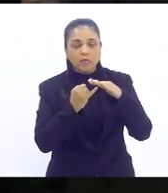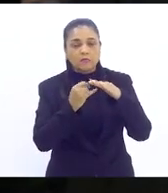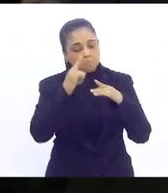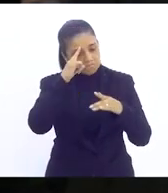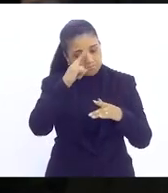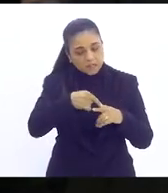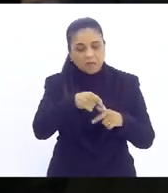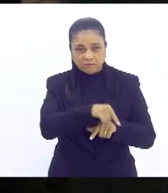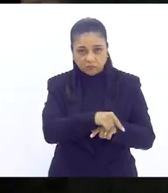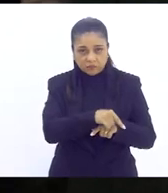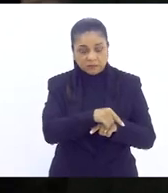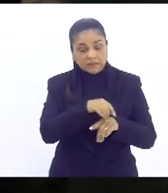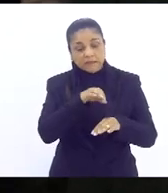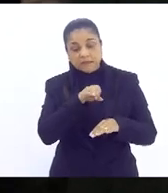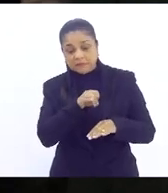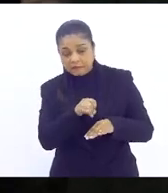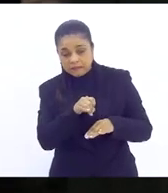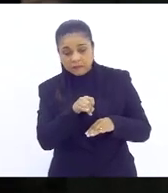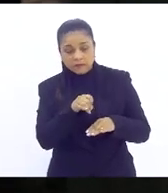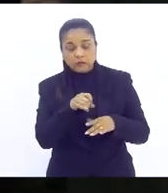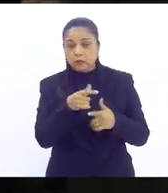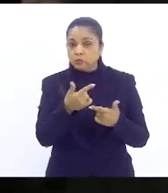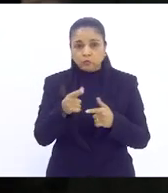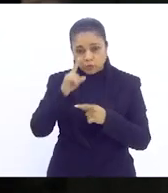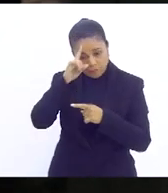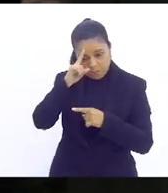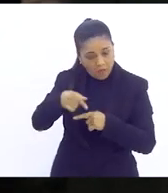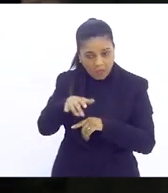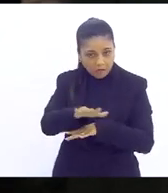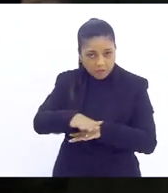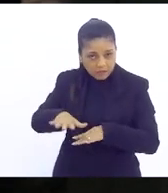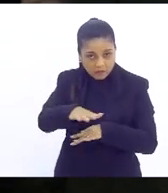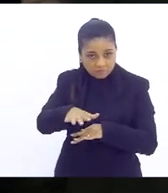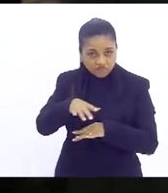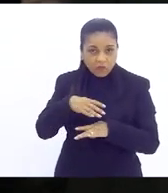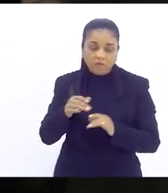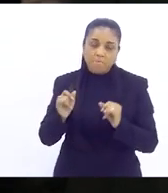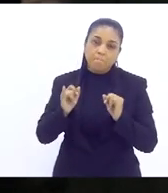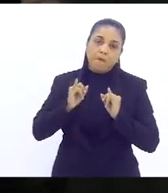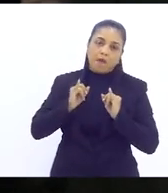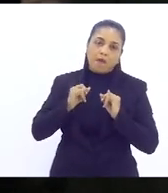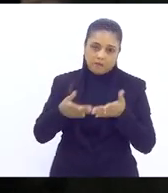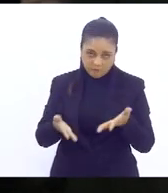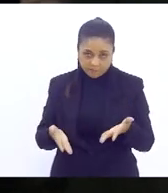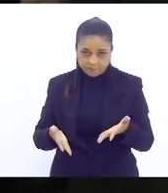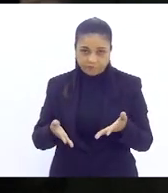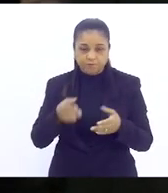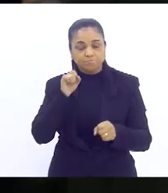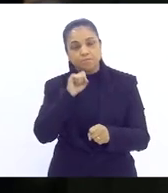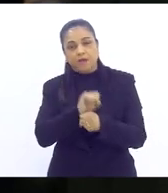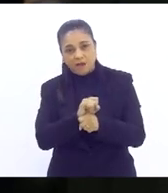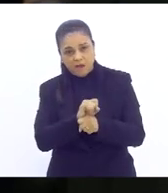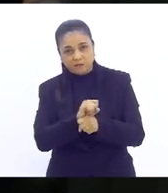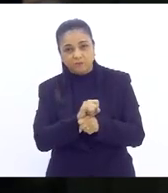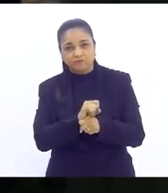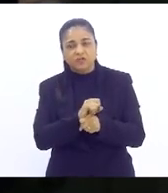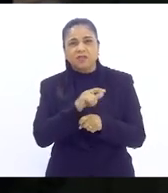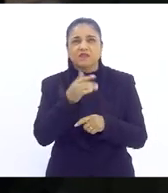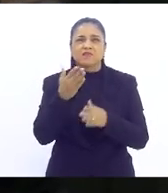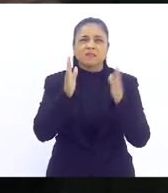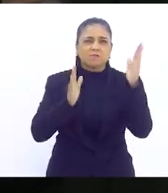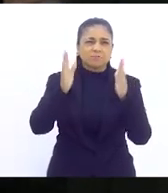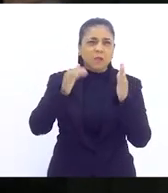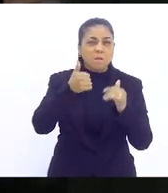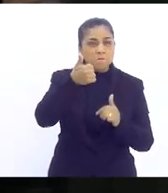quando não ficava ociosa então por isso a época existe um cerca de 1.500